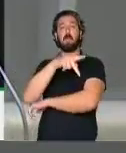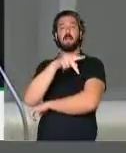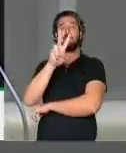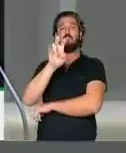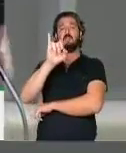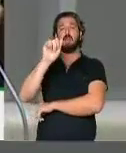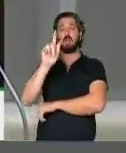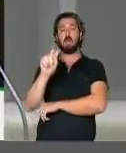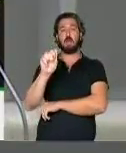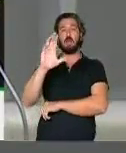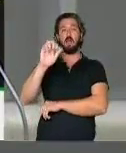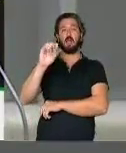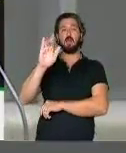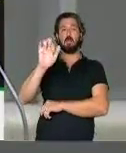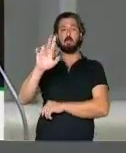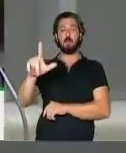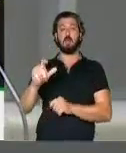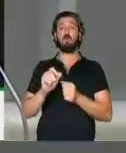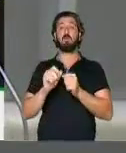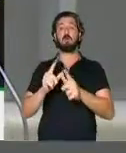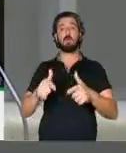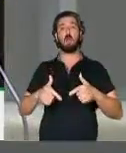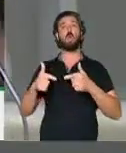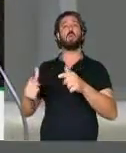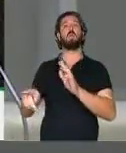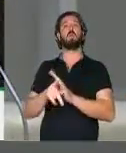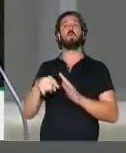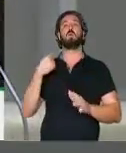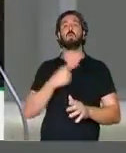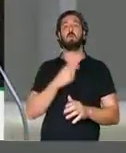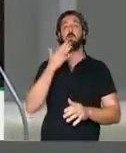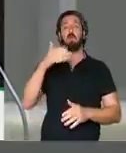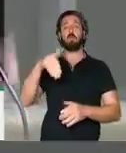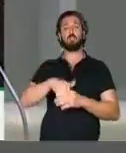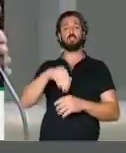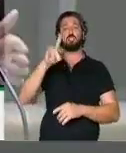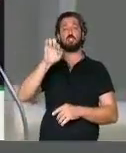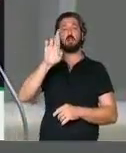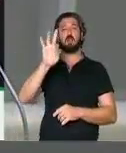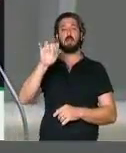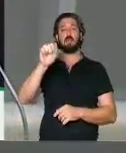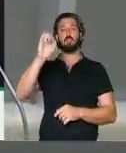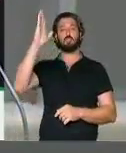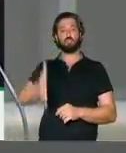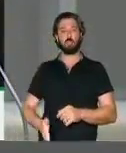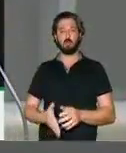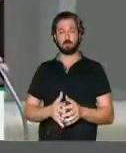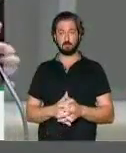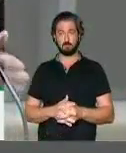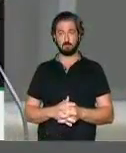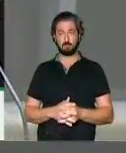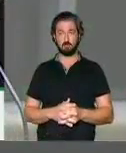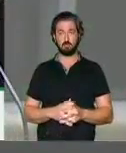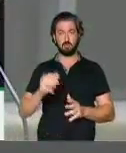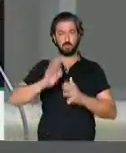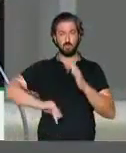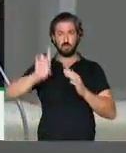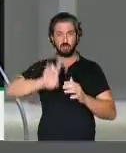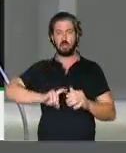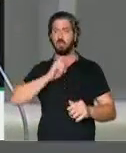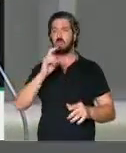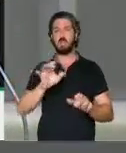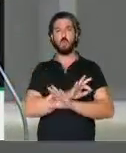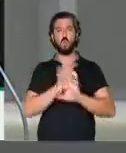Cabral. Fazemos ato da campanha por eleições diretas já. Nenhum direito a